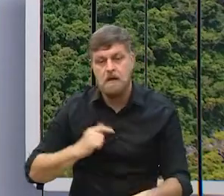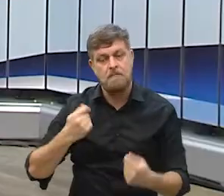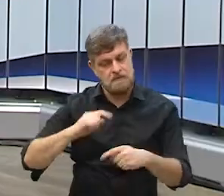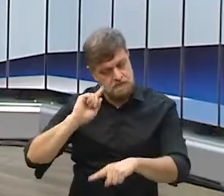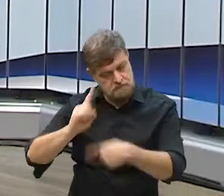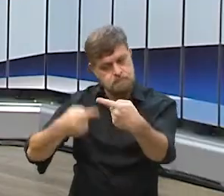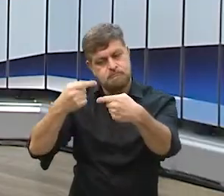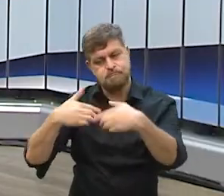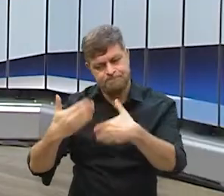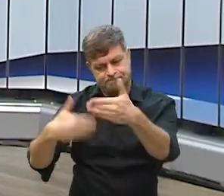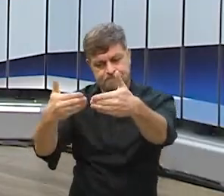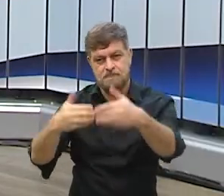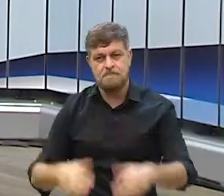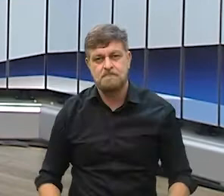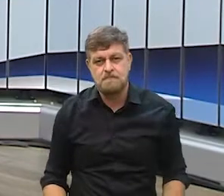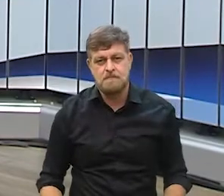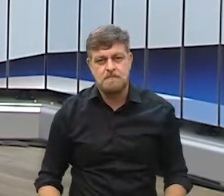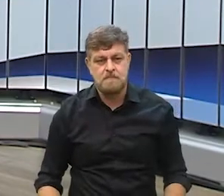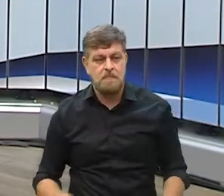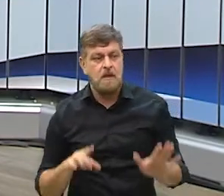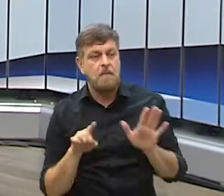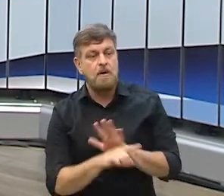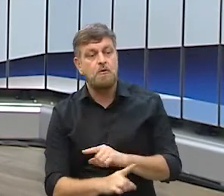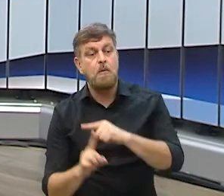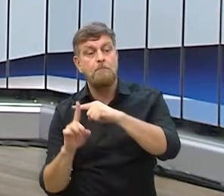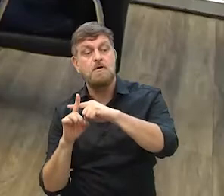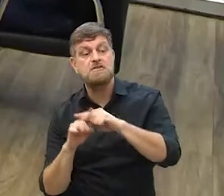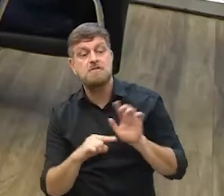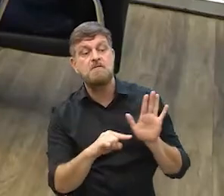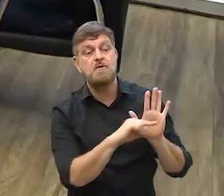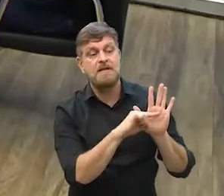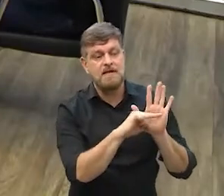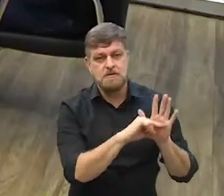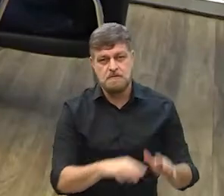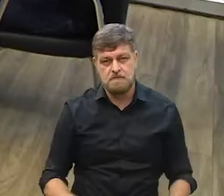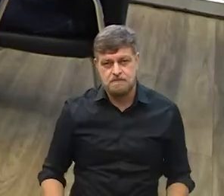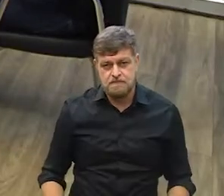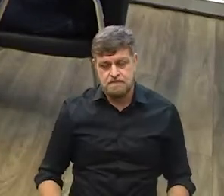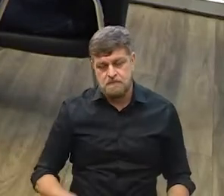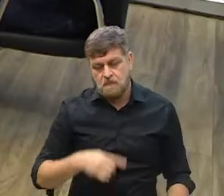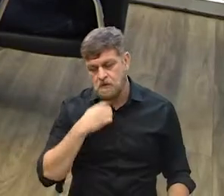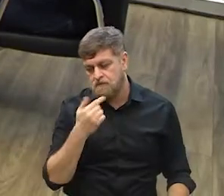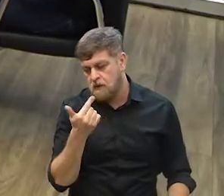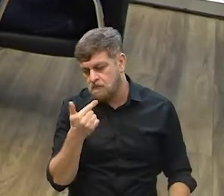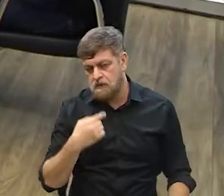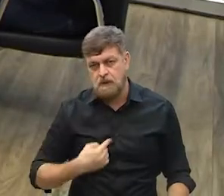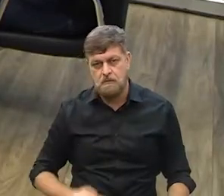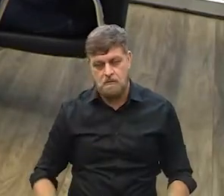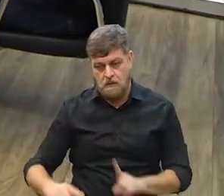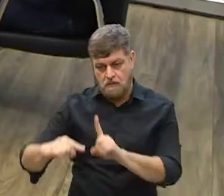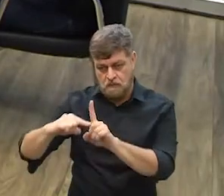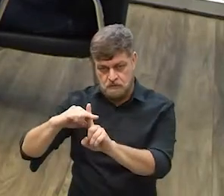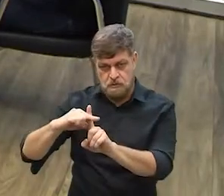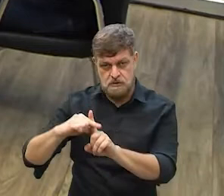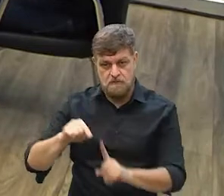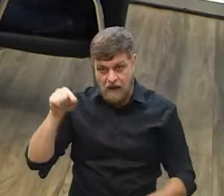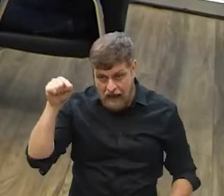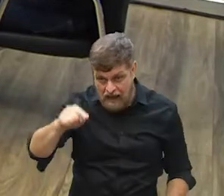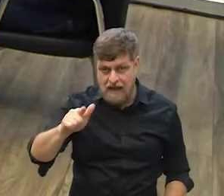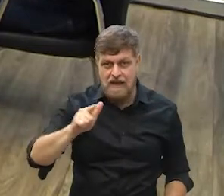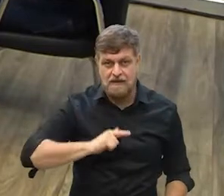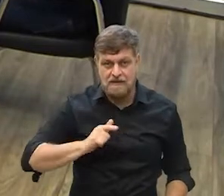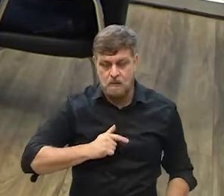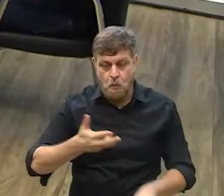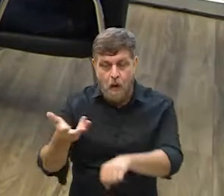bastante. Ponto positivo e um negativo, Igor. Sem dúvida, o ponto positivo é a vinda, né, do